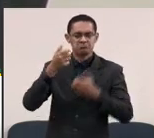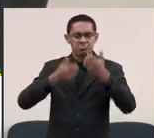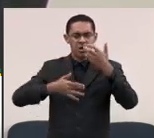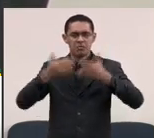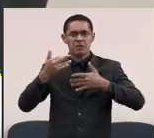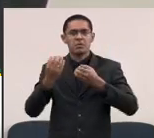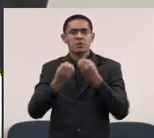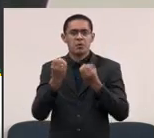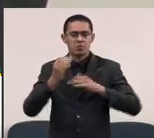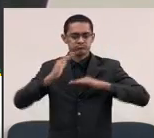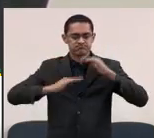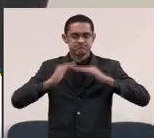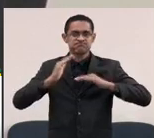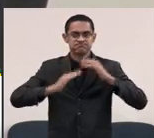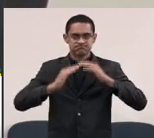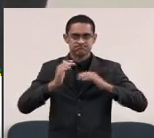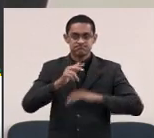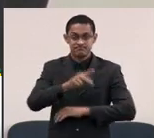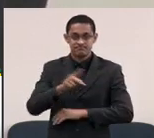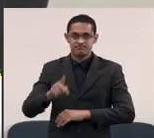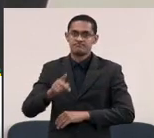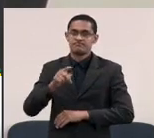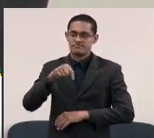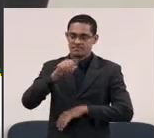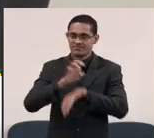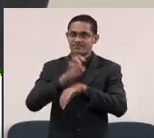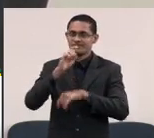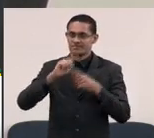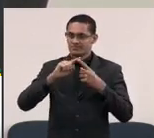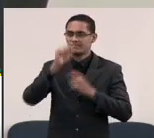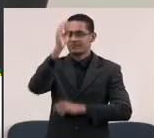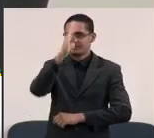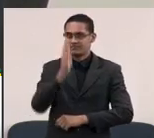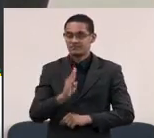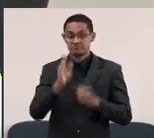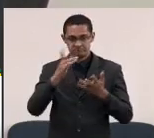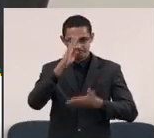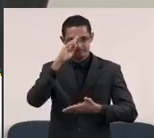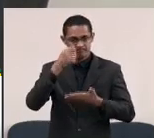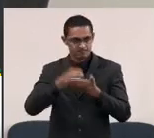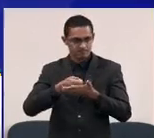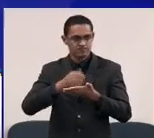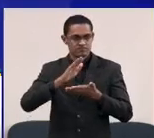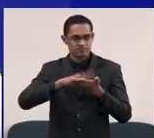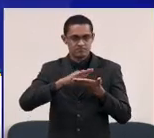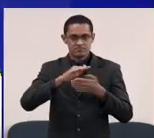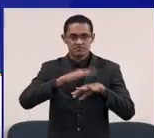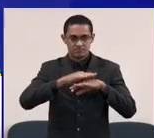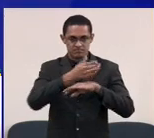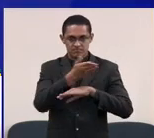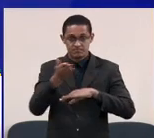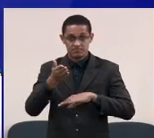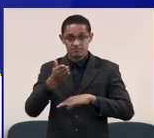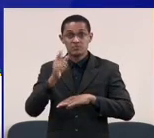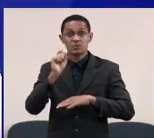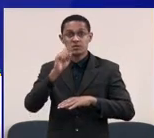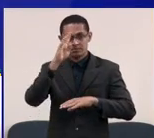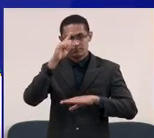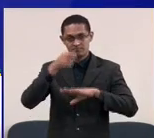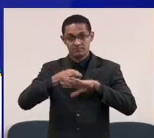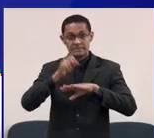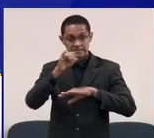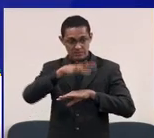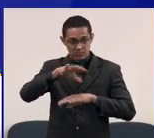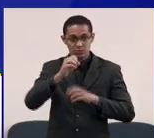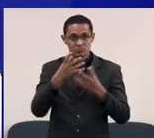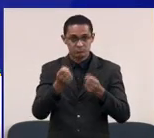ser professor no nosso Estado e no Brasil. Gostaria que colocasse deliberação. Está em deliberação do plenário, os deputados